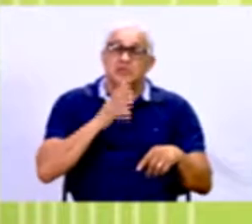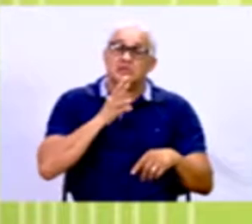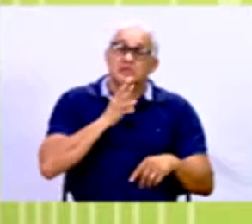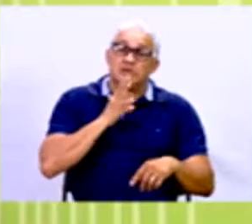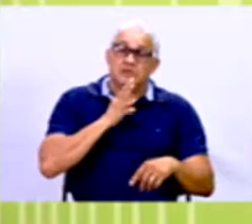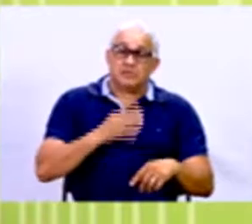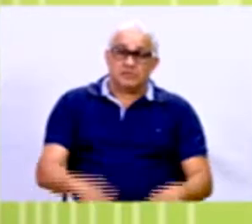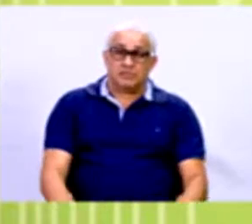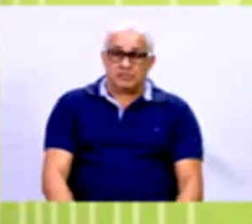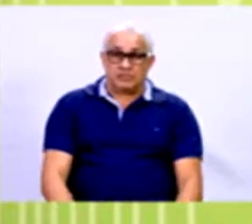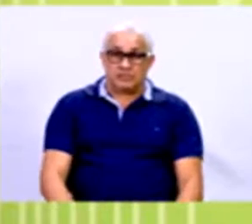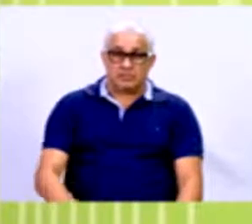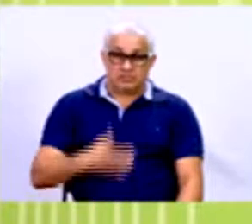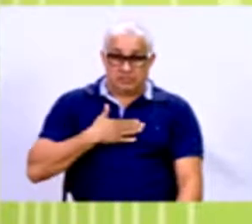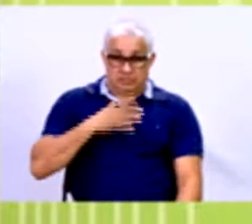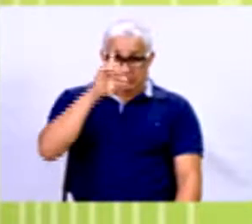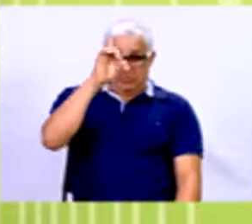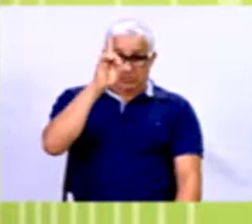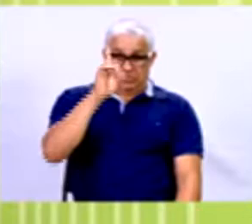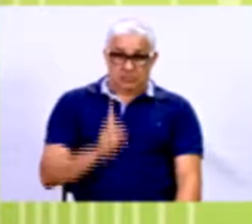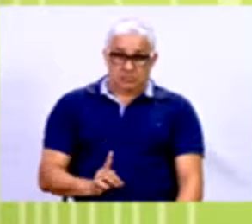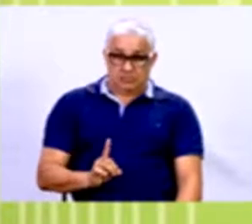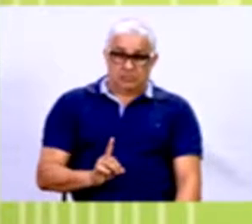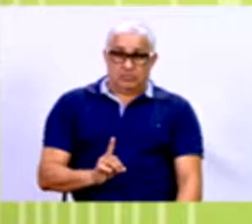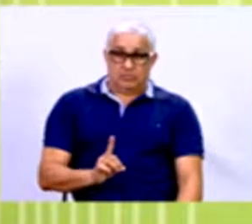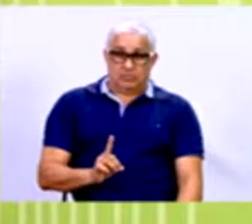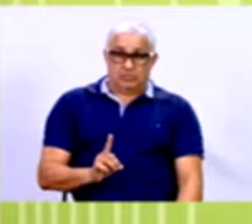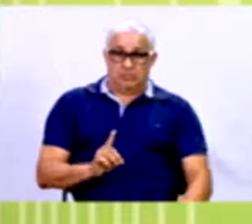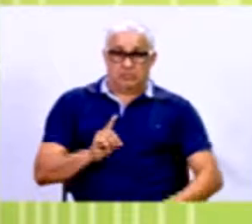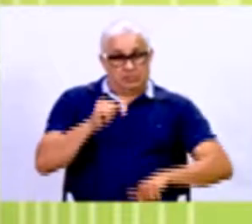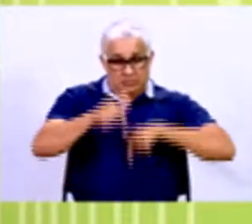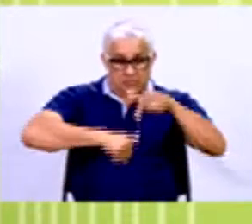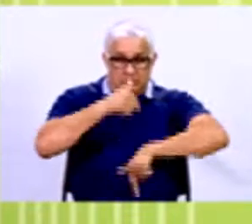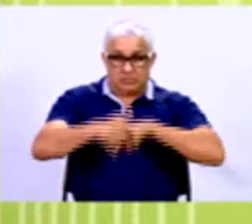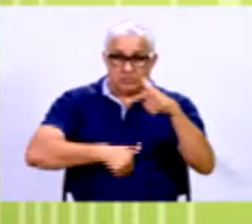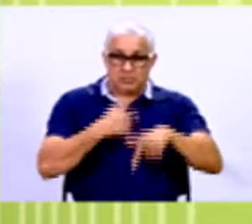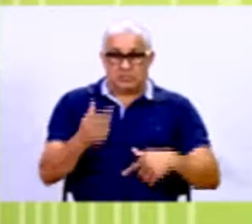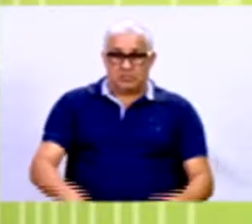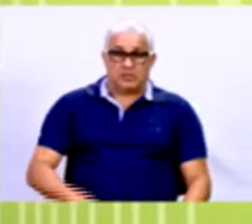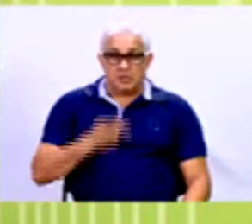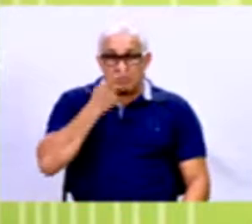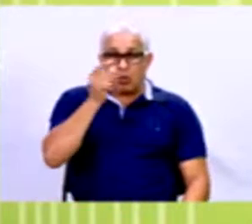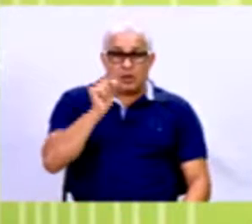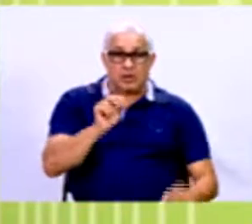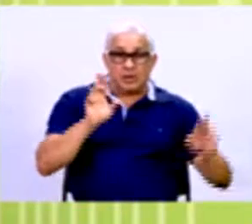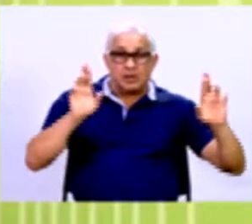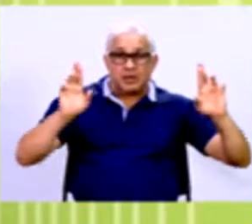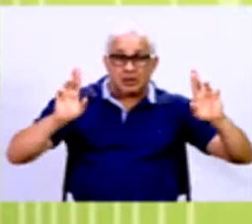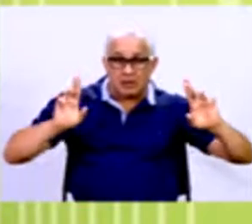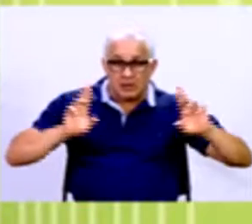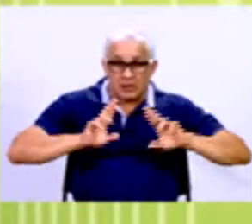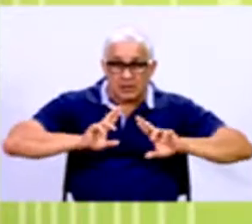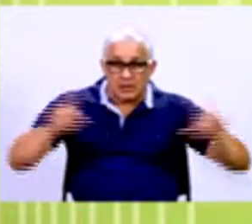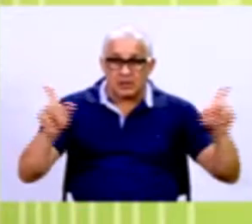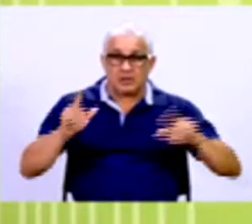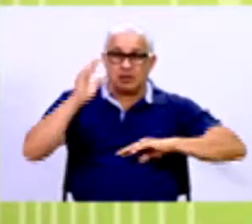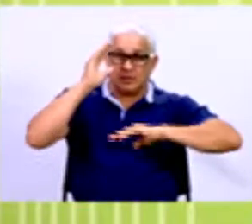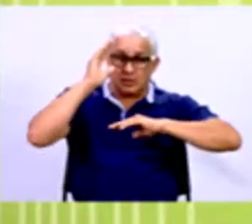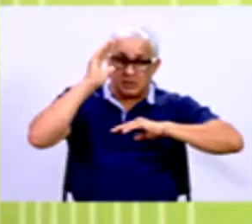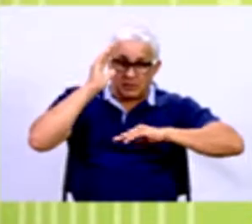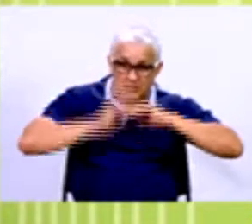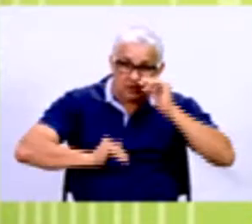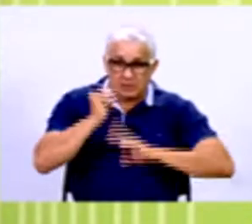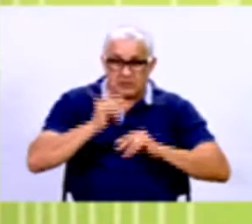seus direitos enquanto empregado. Eu costumo falar que o diferencial para um profissional não é apenas